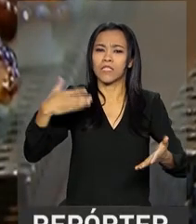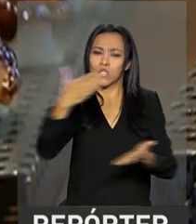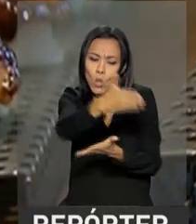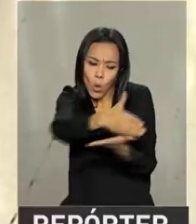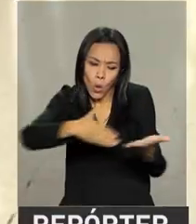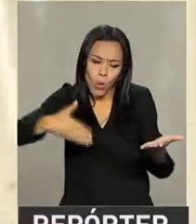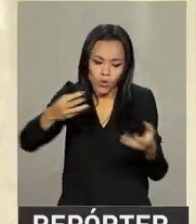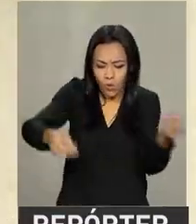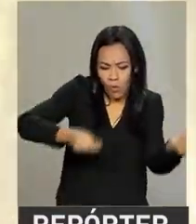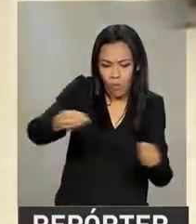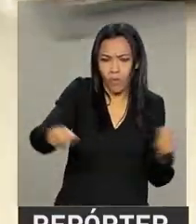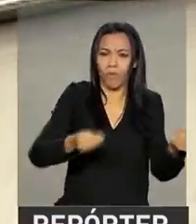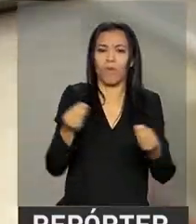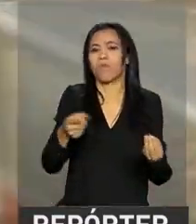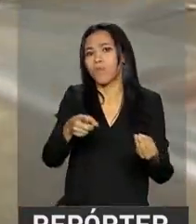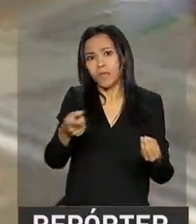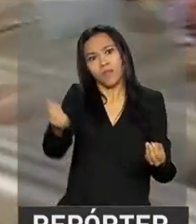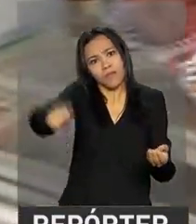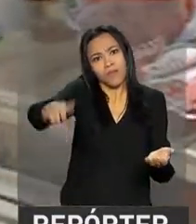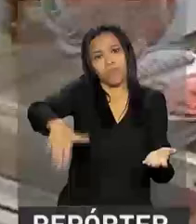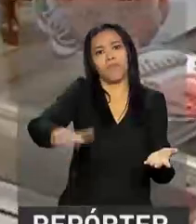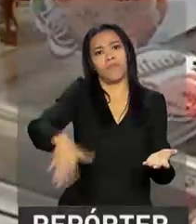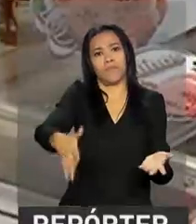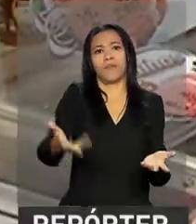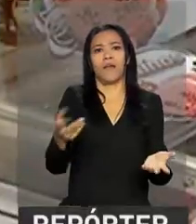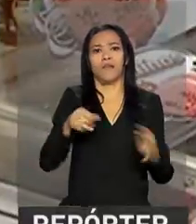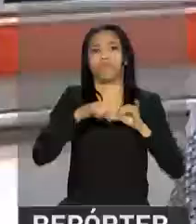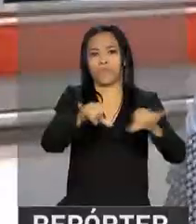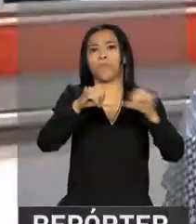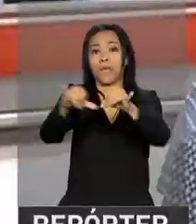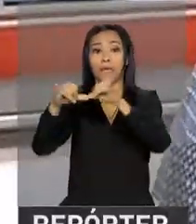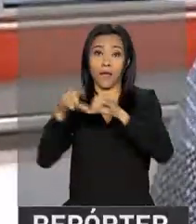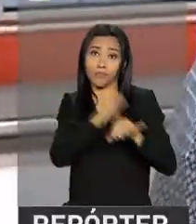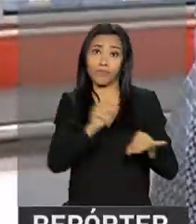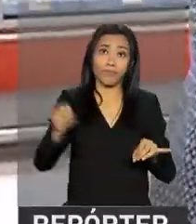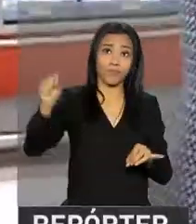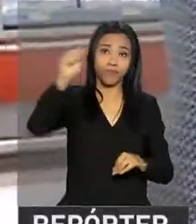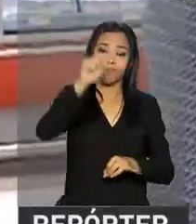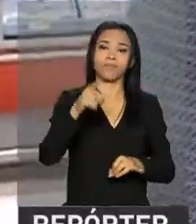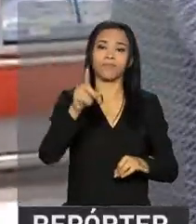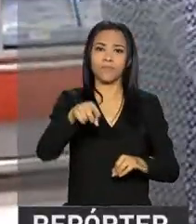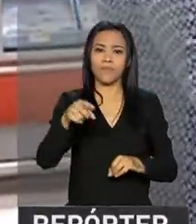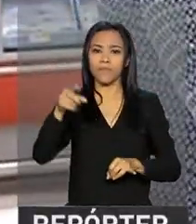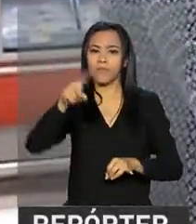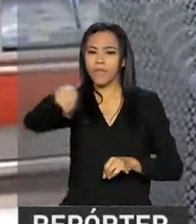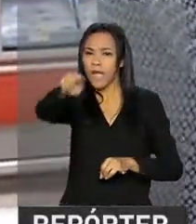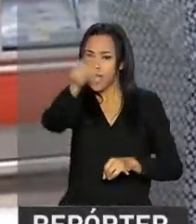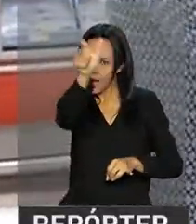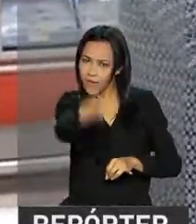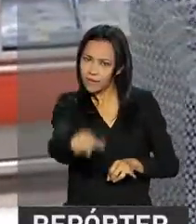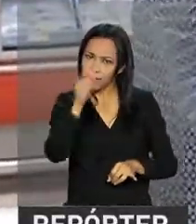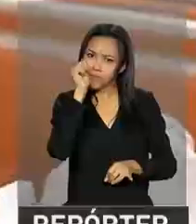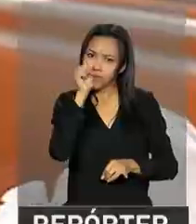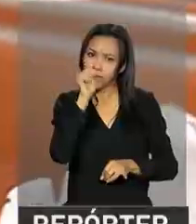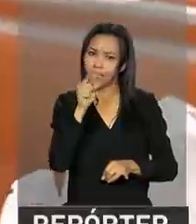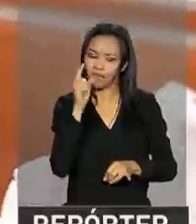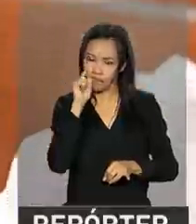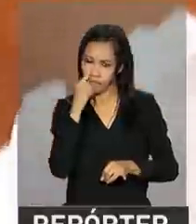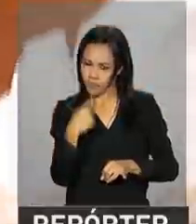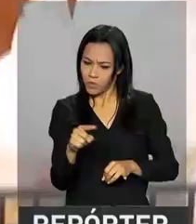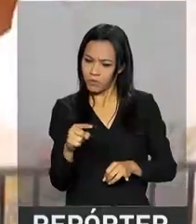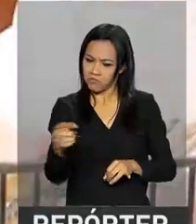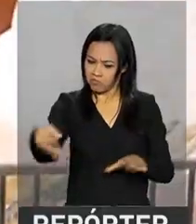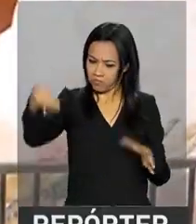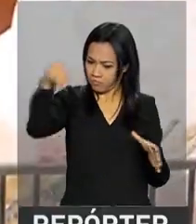derivados e as vantagens do preço nos supermercados e pontos de venda a iniciativa chamou a atenção dessa dona de casa depois no